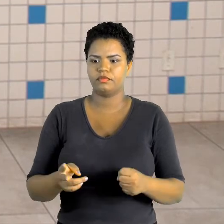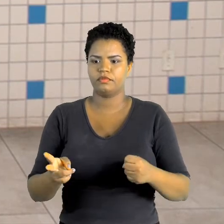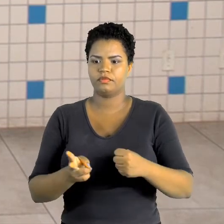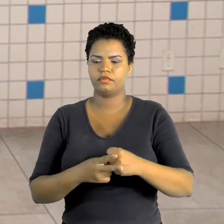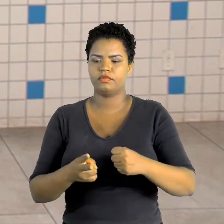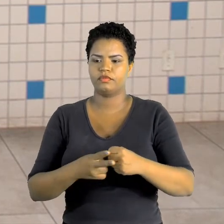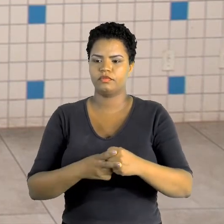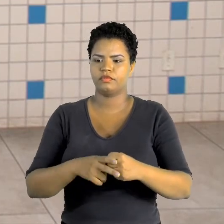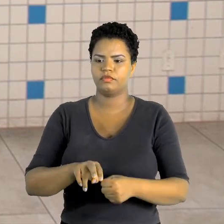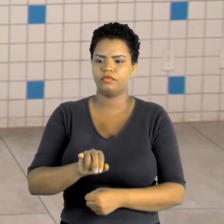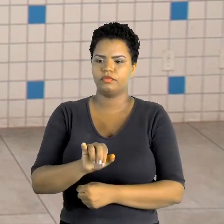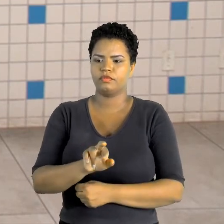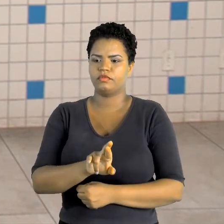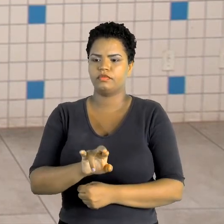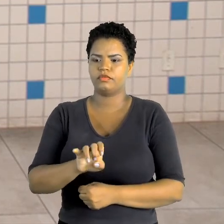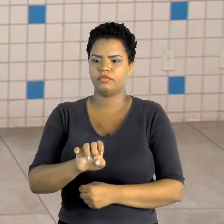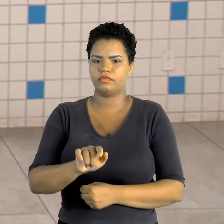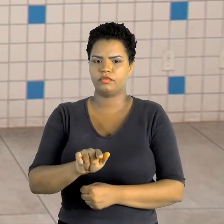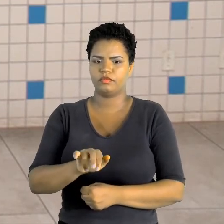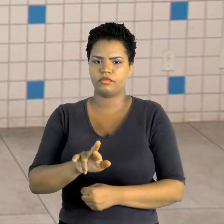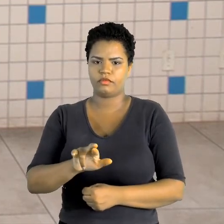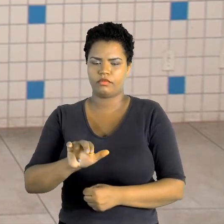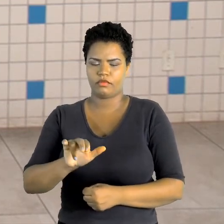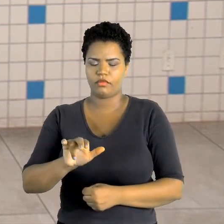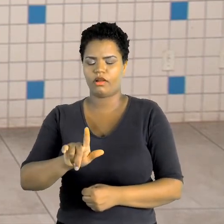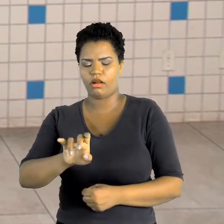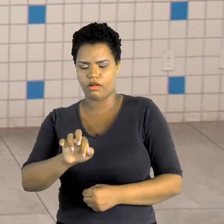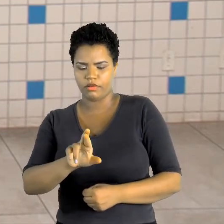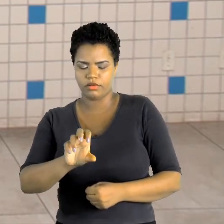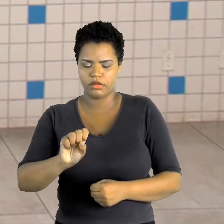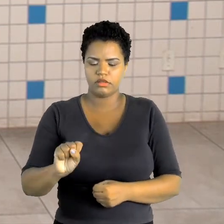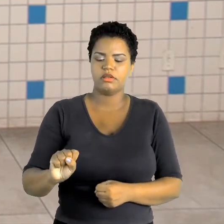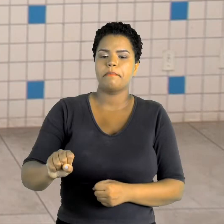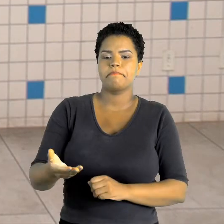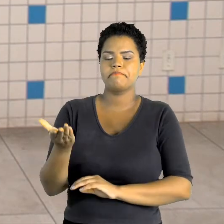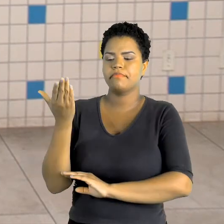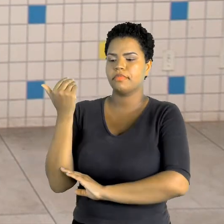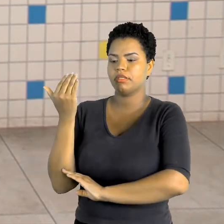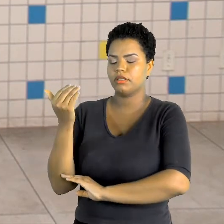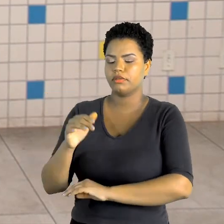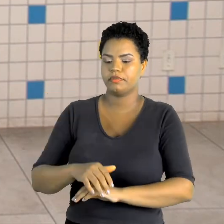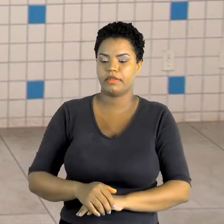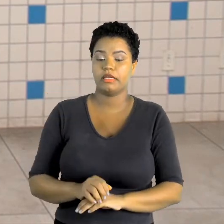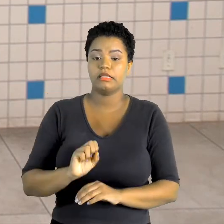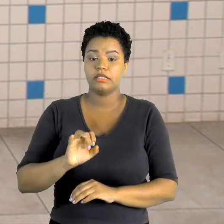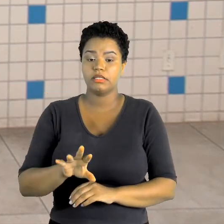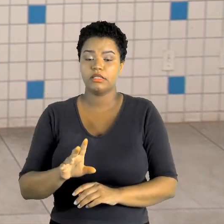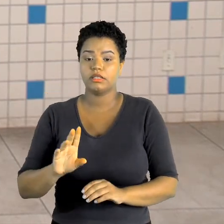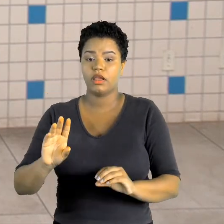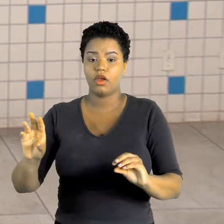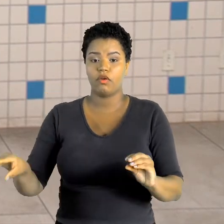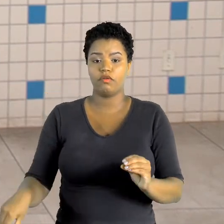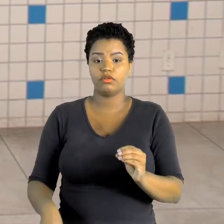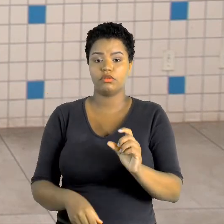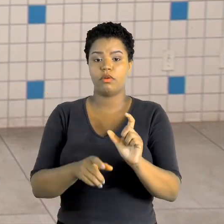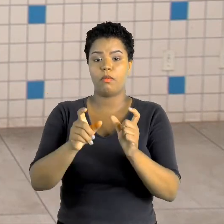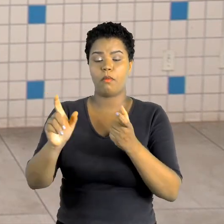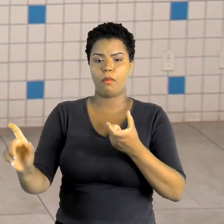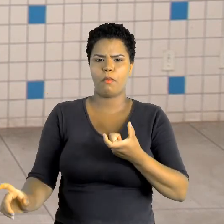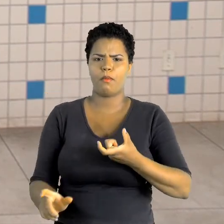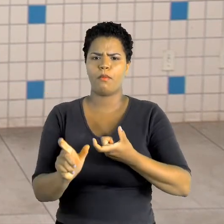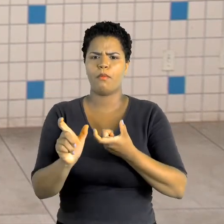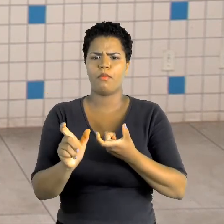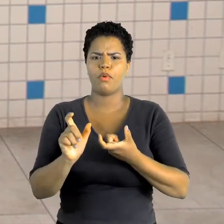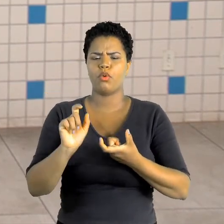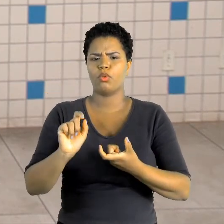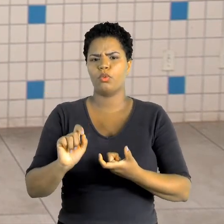no passado. A gente sabe que se o verbo regular no passado, a gente acrescenta o quê? Isso aí a gente já estudou, inclusive vocês